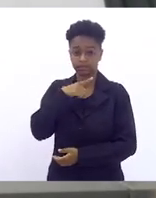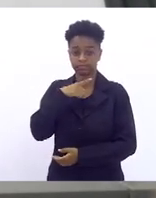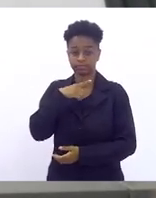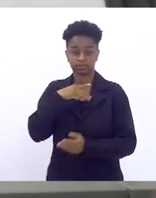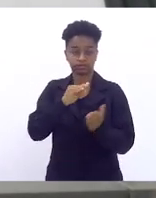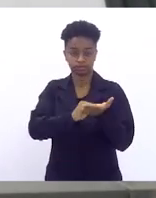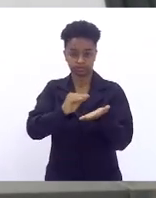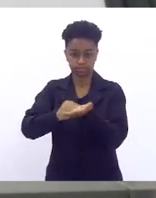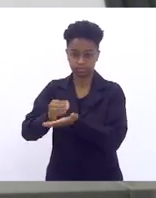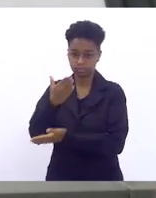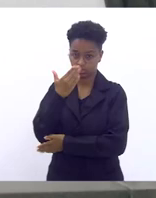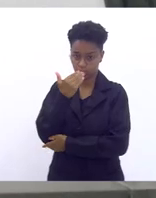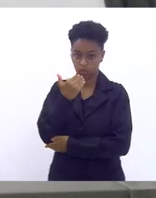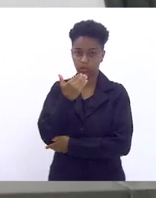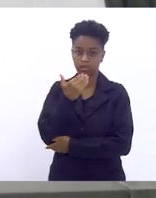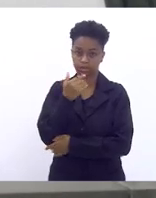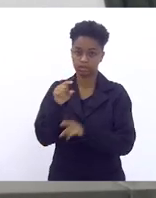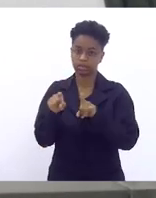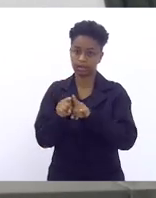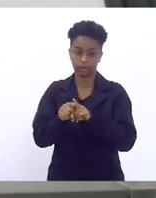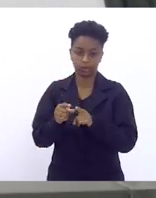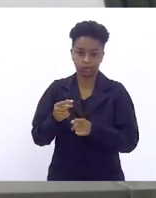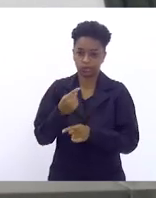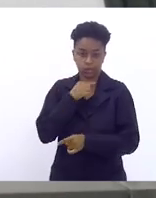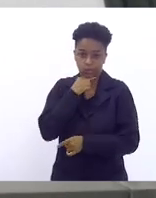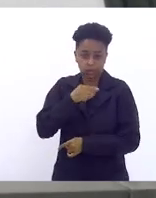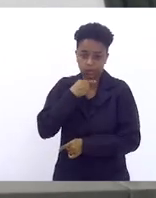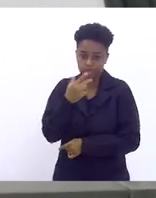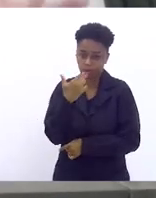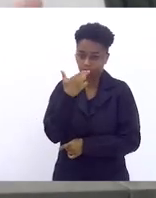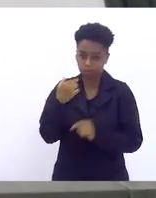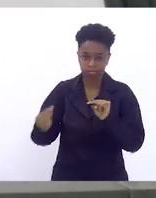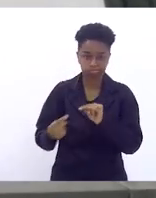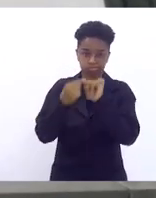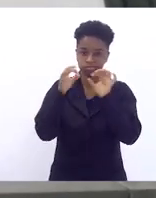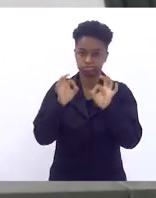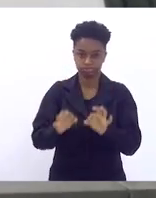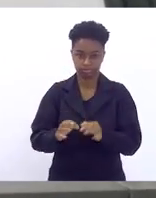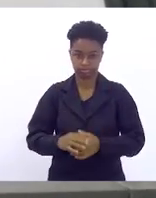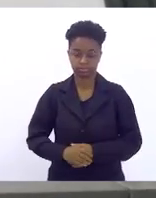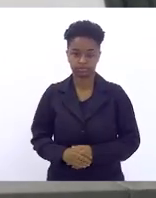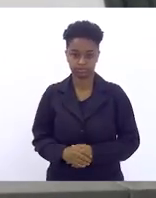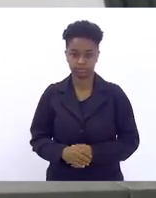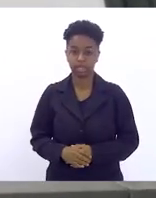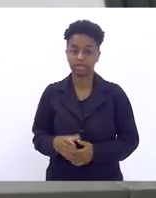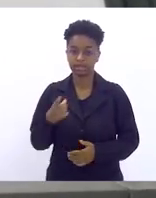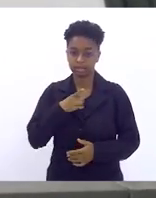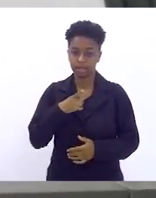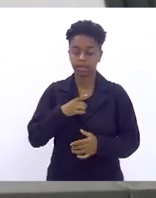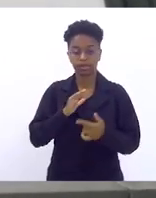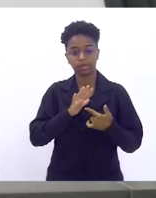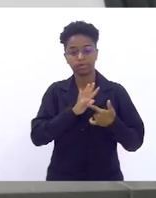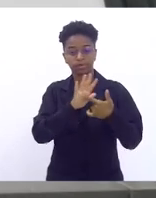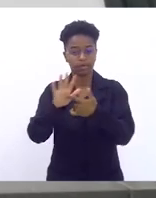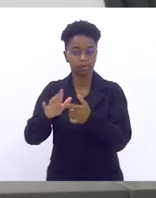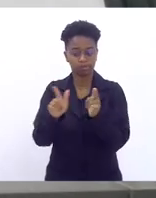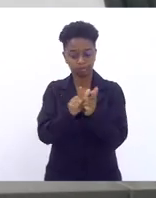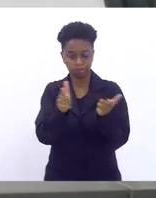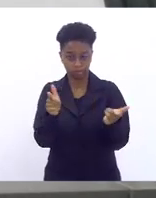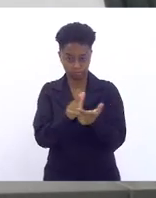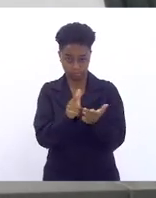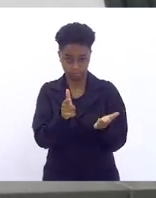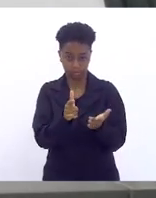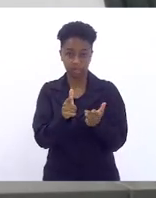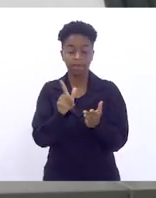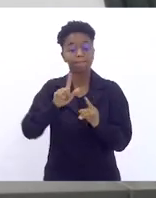alimentar e nutricional isso tem uma matéria recente que saiu até na agenda do Poder mas esse